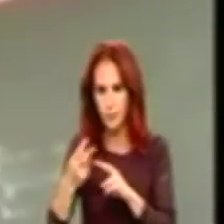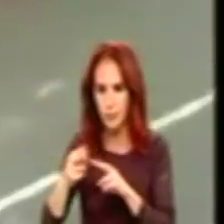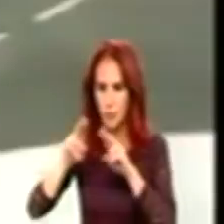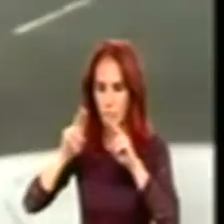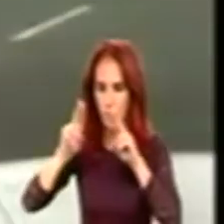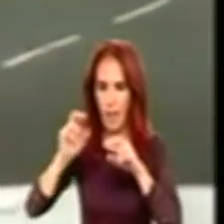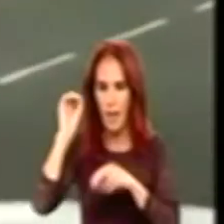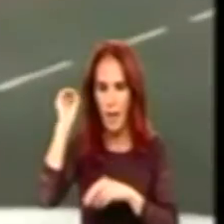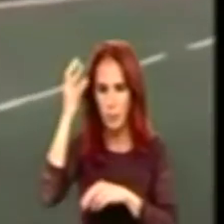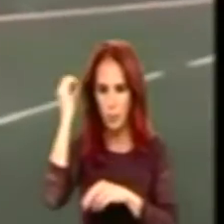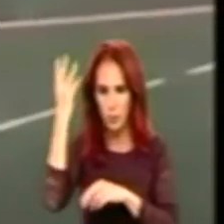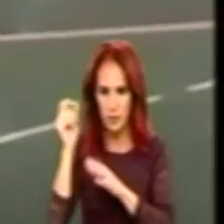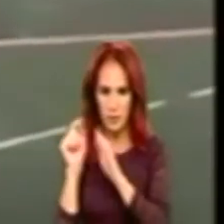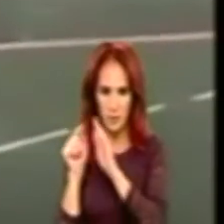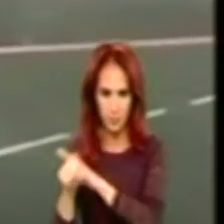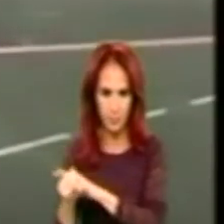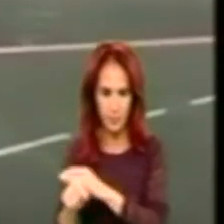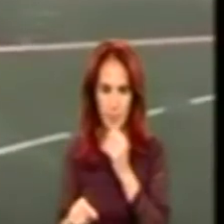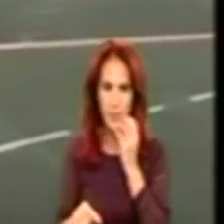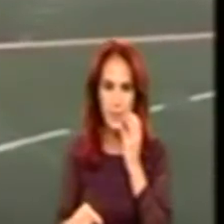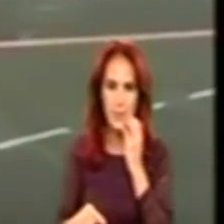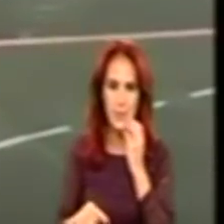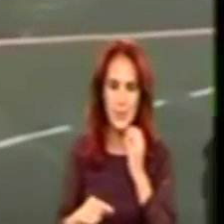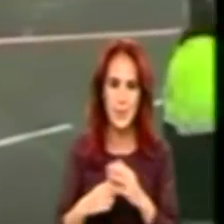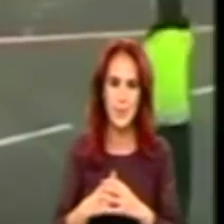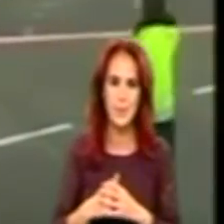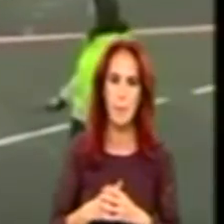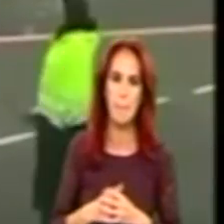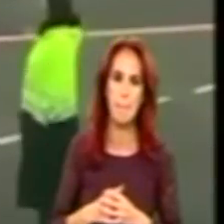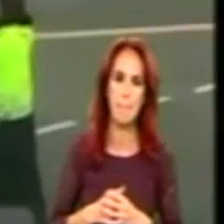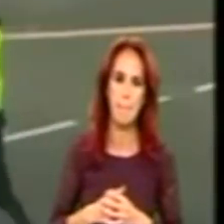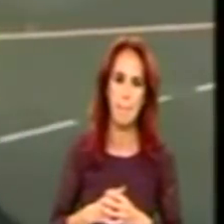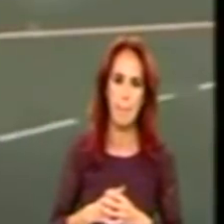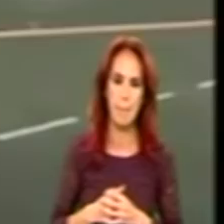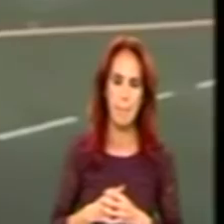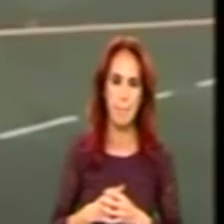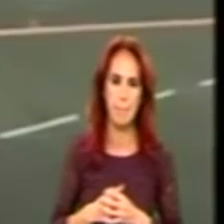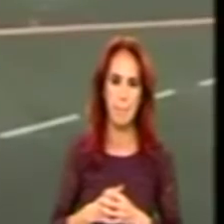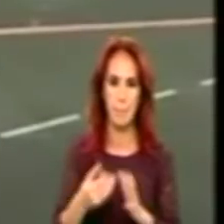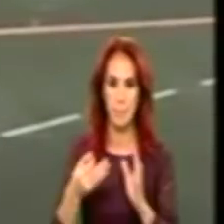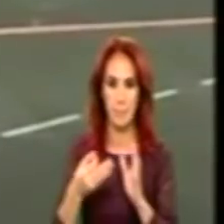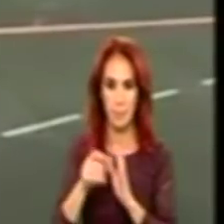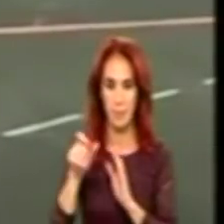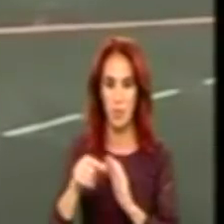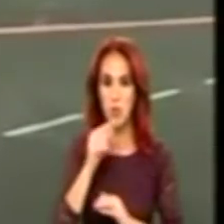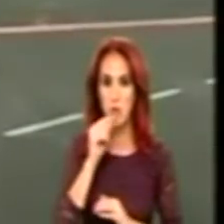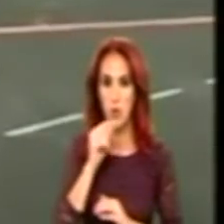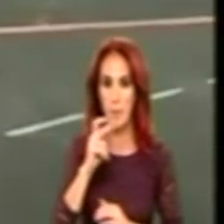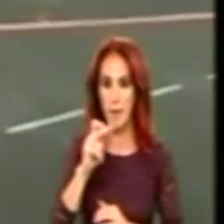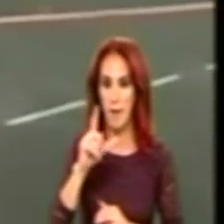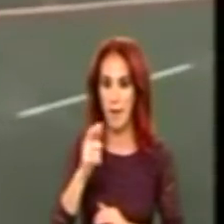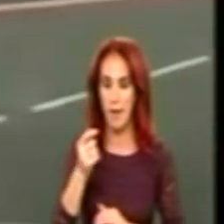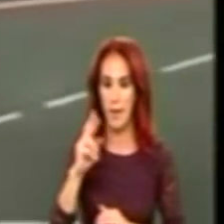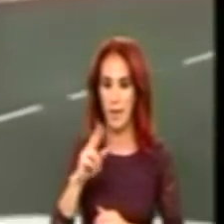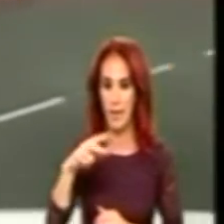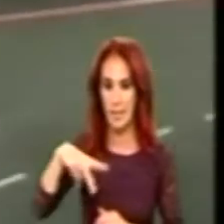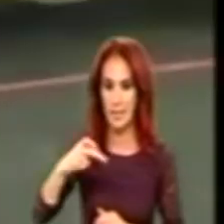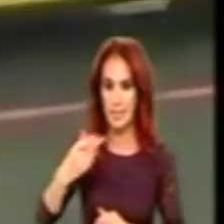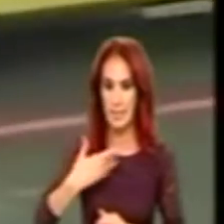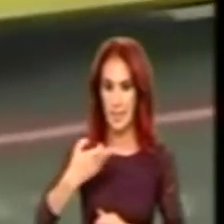Há um ano, um outro também grande opositor a Putin também foi envenenado e demorou meses a morrer. Foi